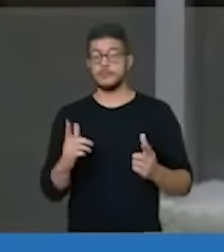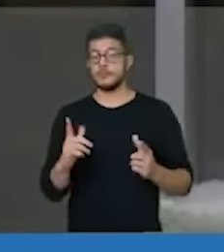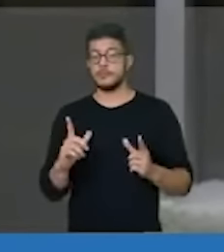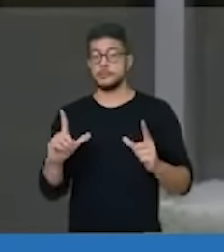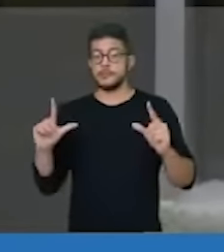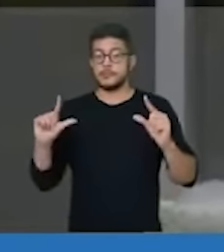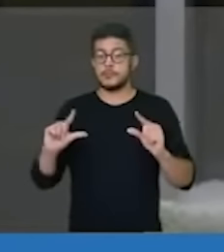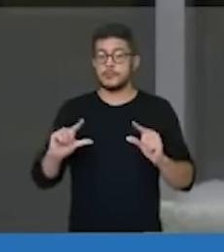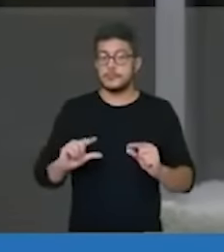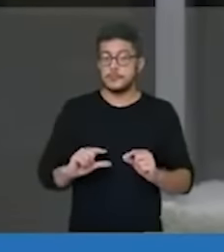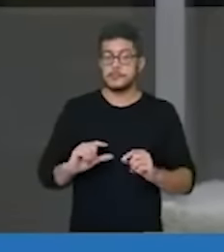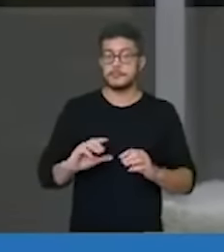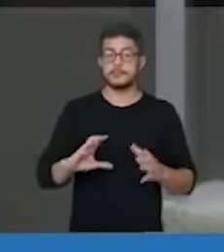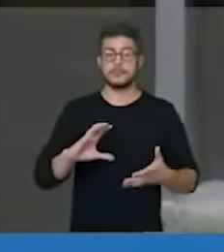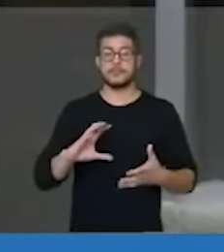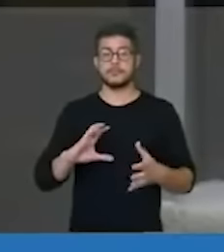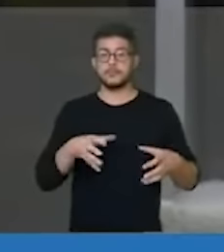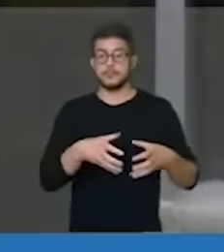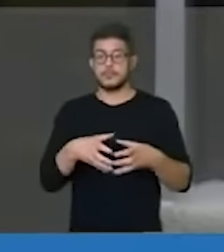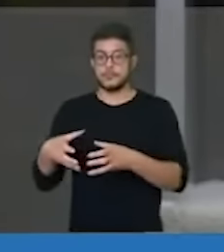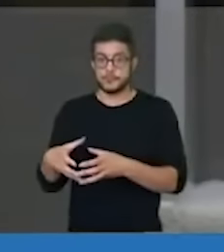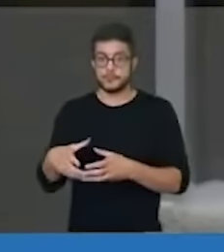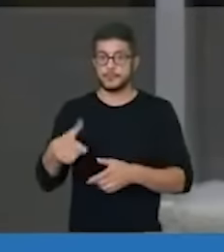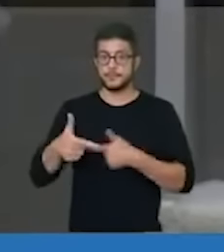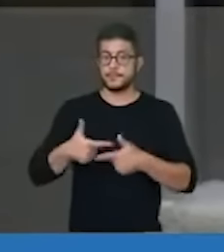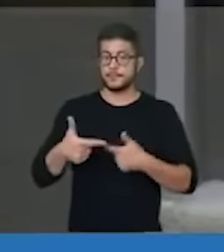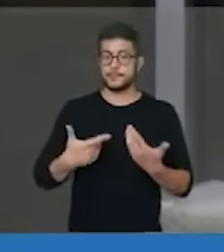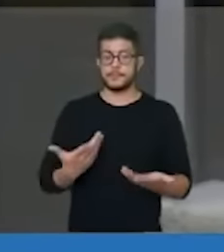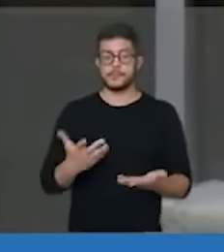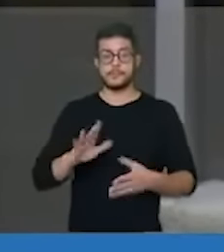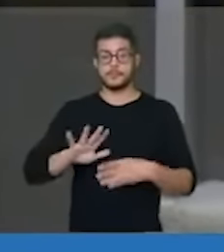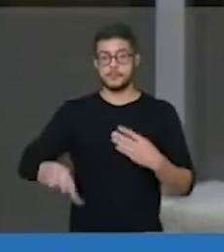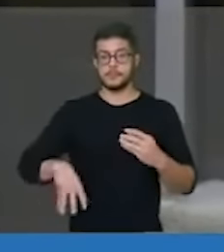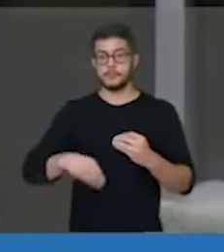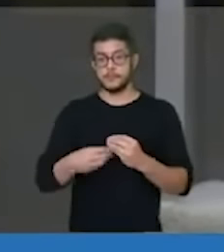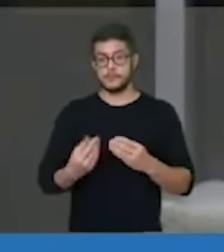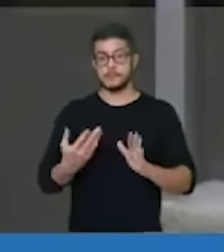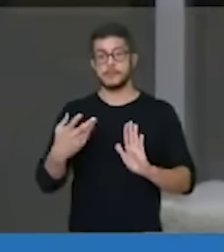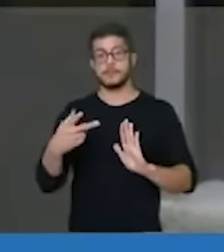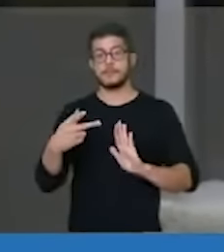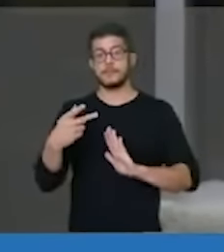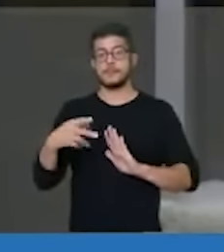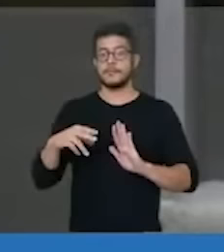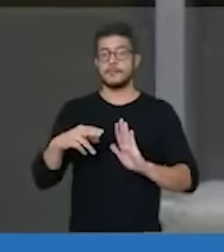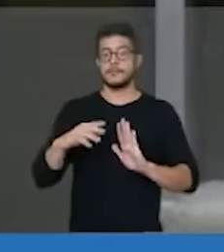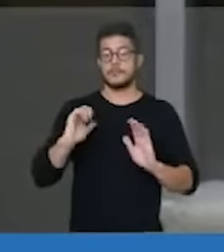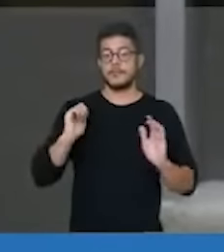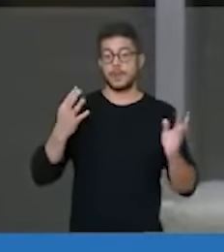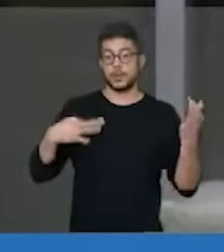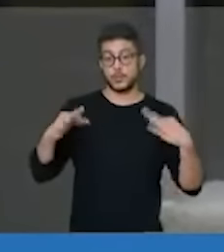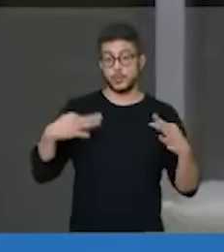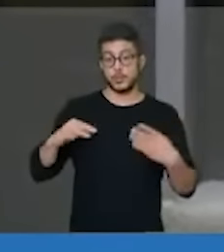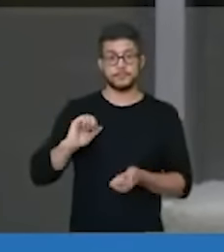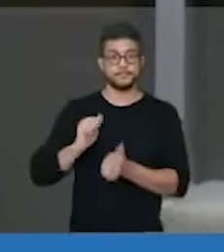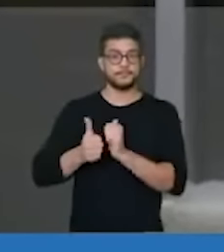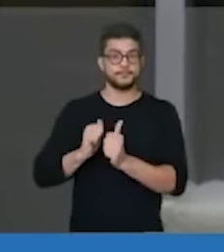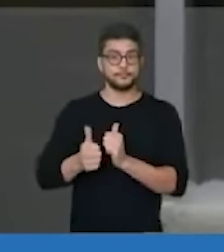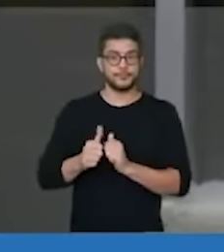que tem um limite aumentado, elas incorporam nas políticas estruturantes turismo e esporte, não por acaso